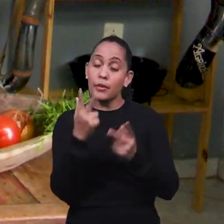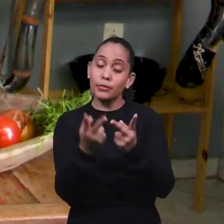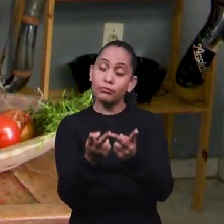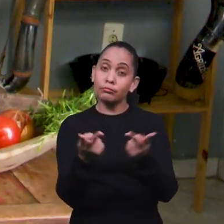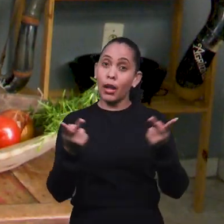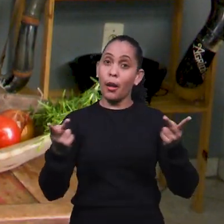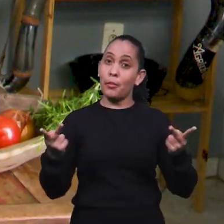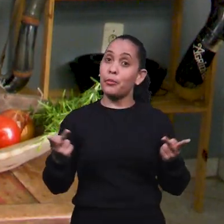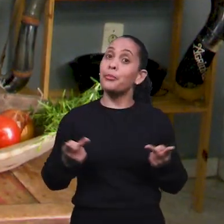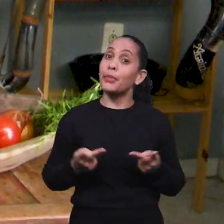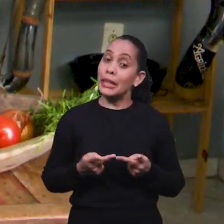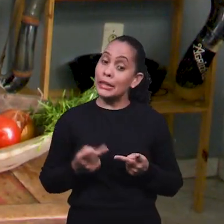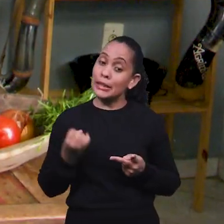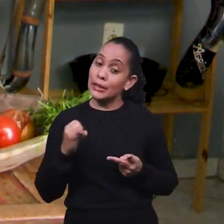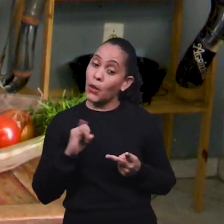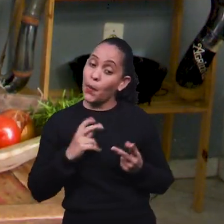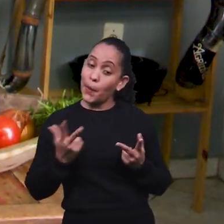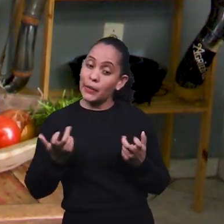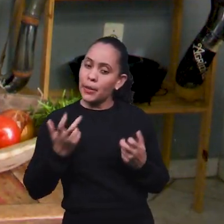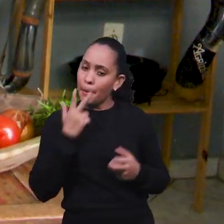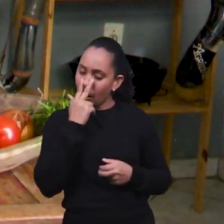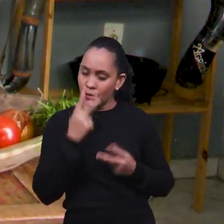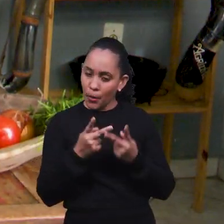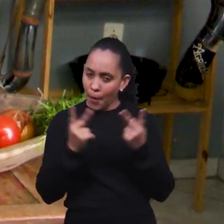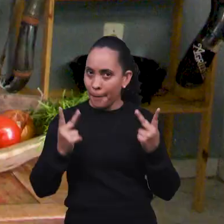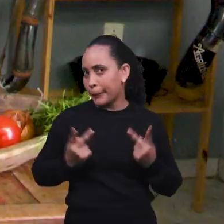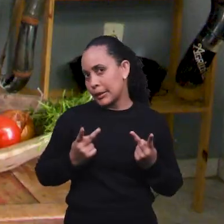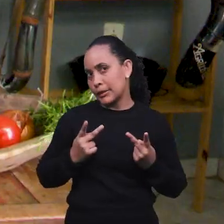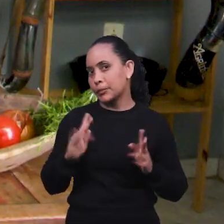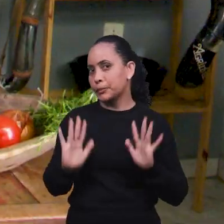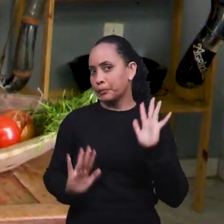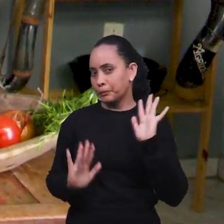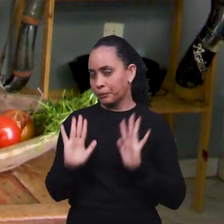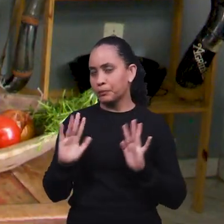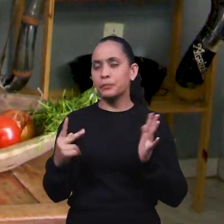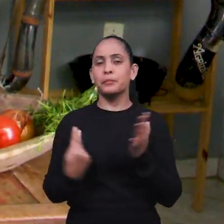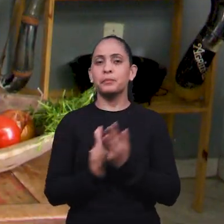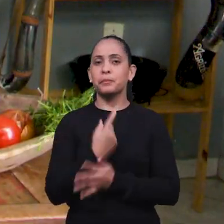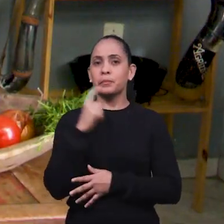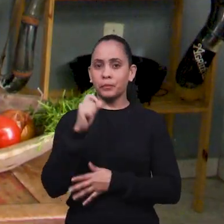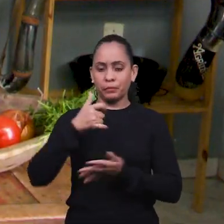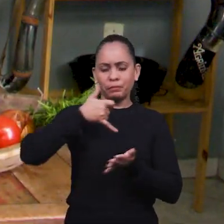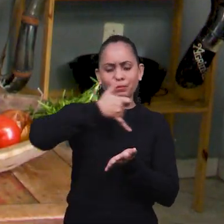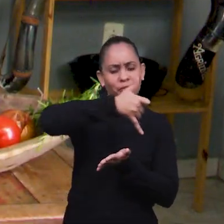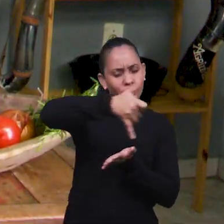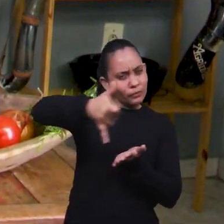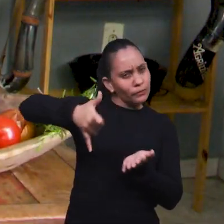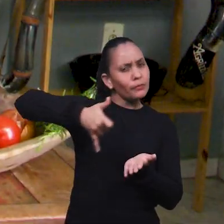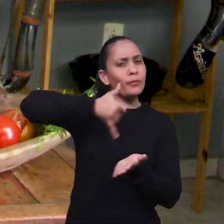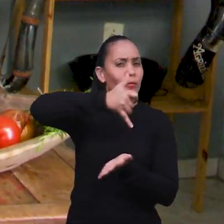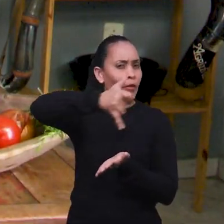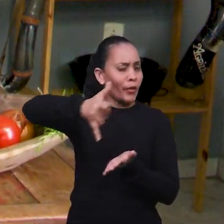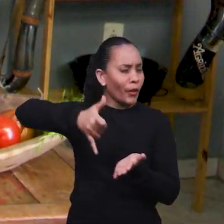pizza. Parece. Algum recheio, se a gente colocar, vai parecer uma pizza. Geralmente, ele é feito com bastante azeite.